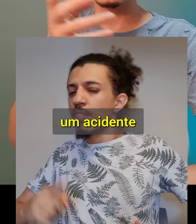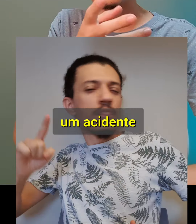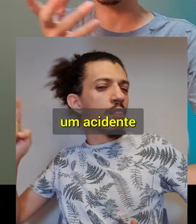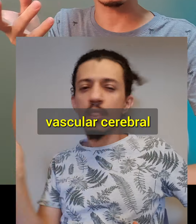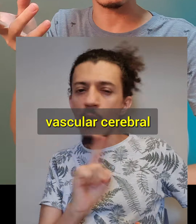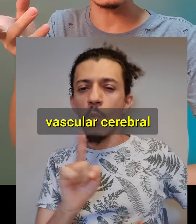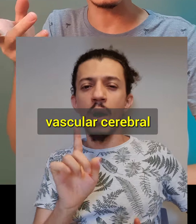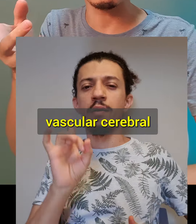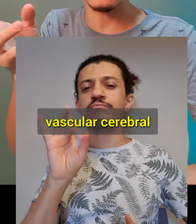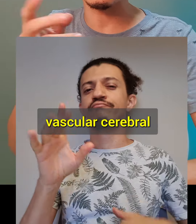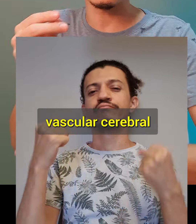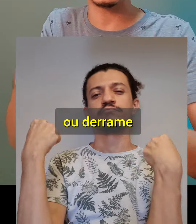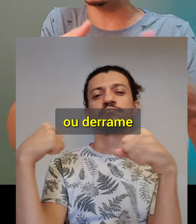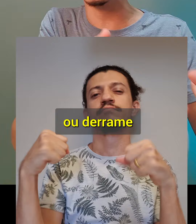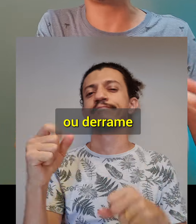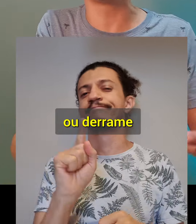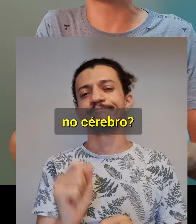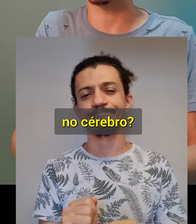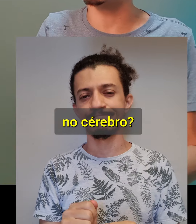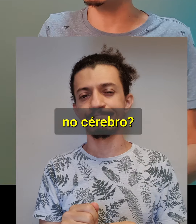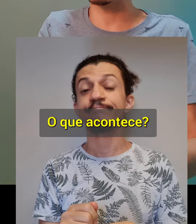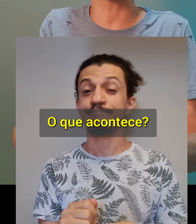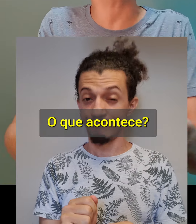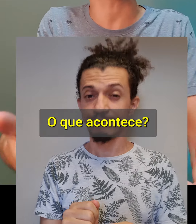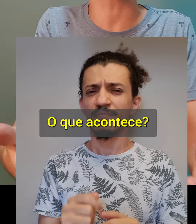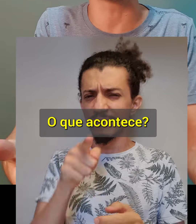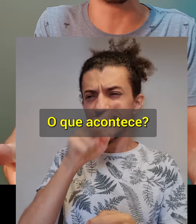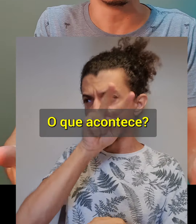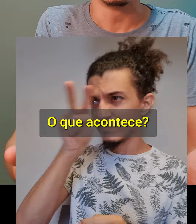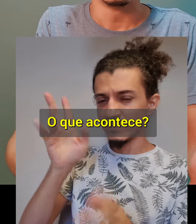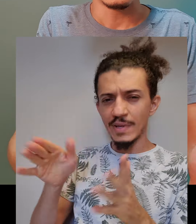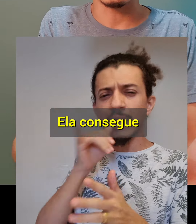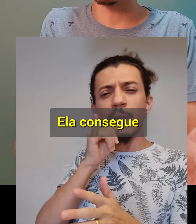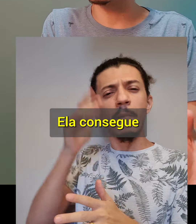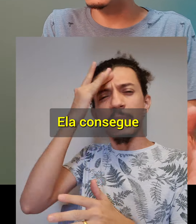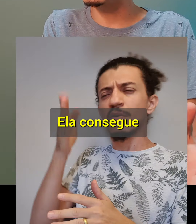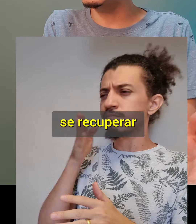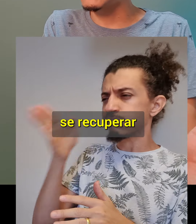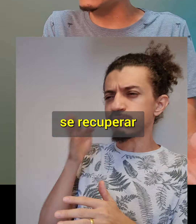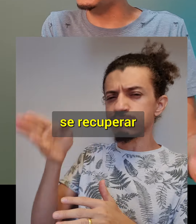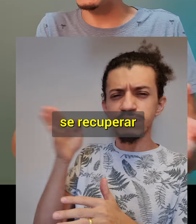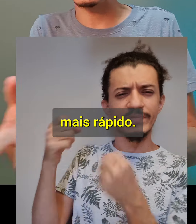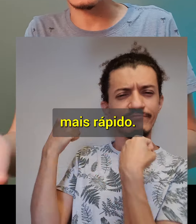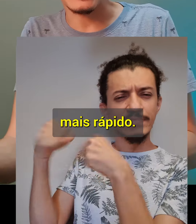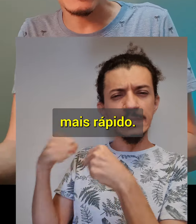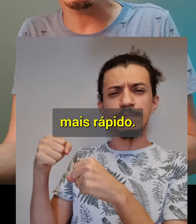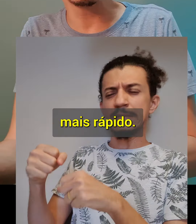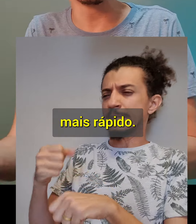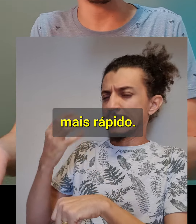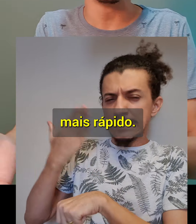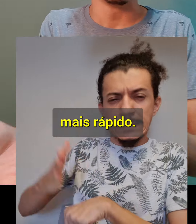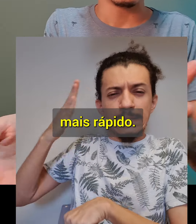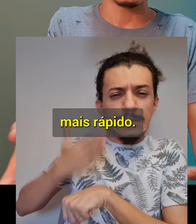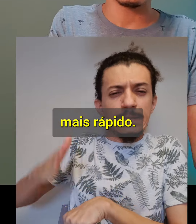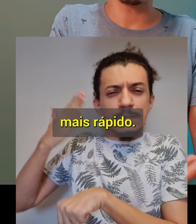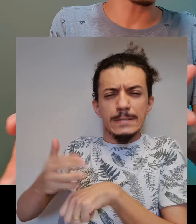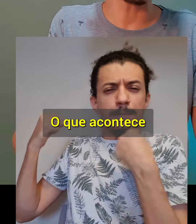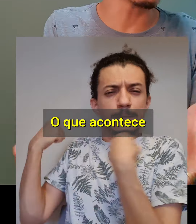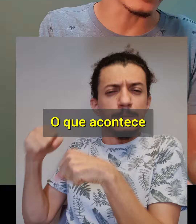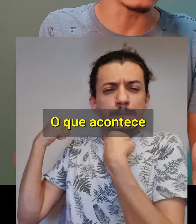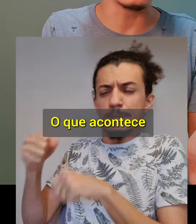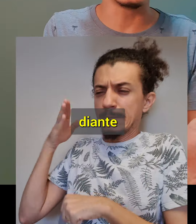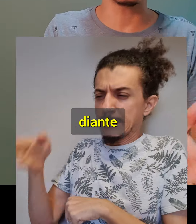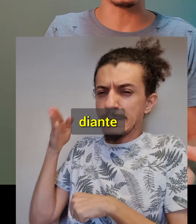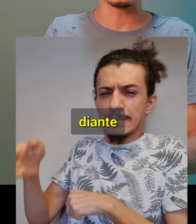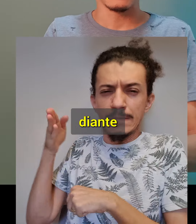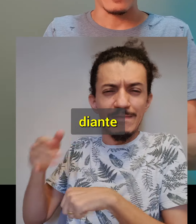AVC, um acidente vascular cerebral, um derrame no cérebro? O que acontece? Ela consegue se recuperar mais rápido? E